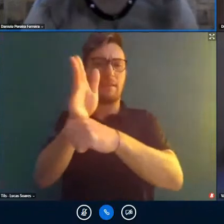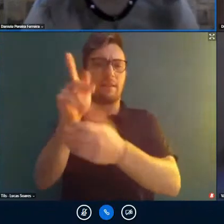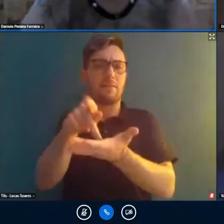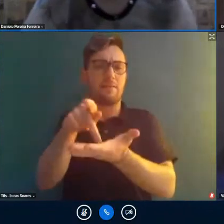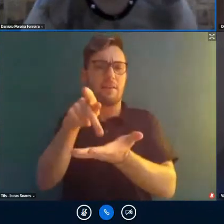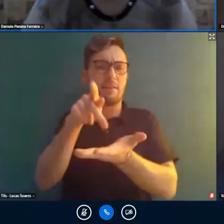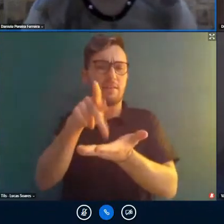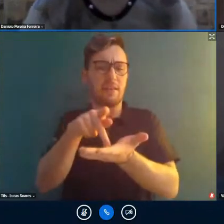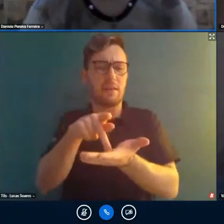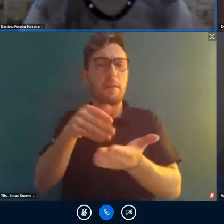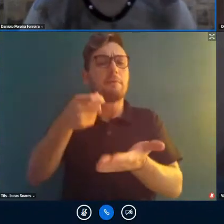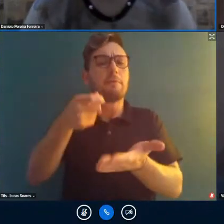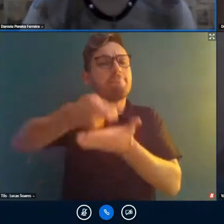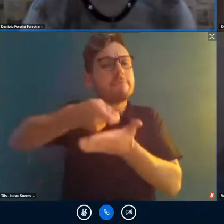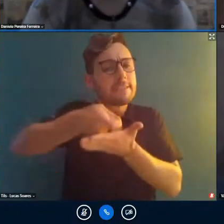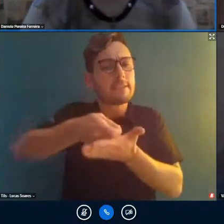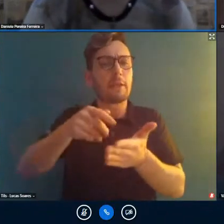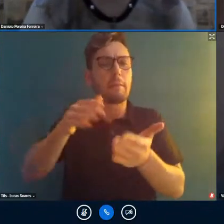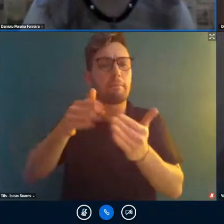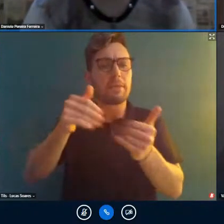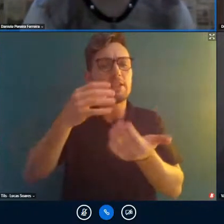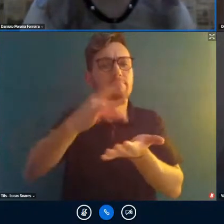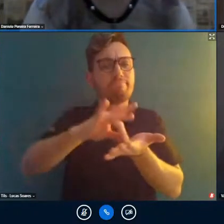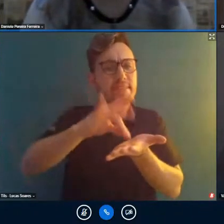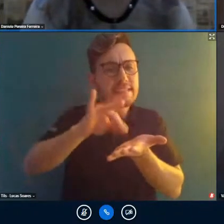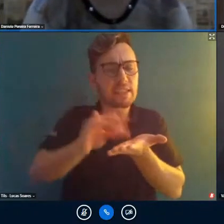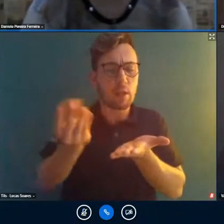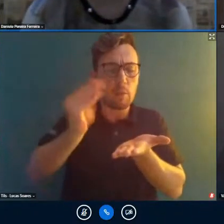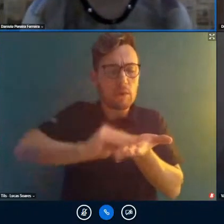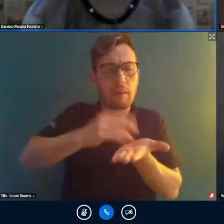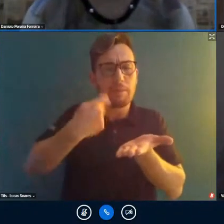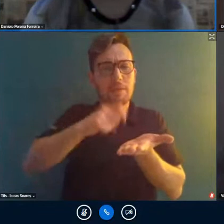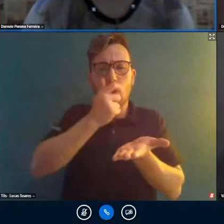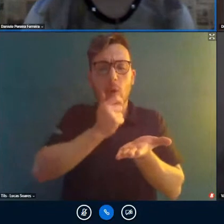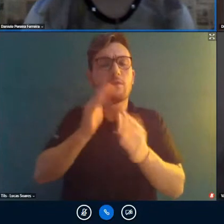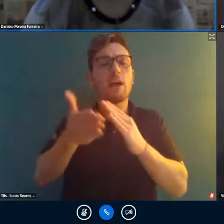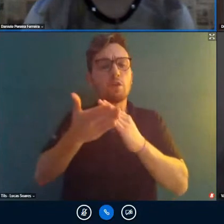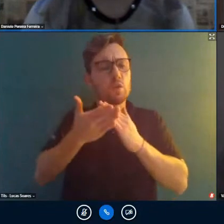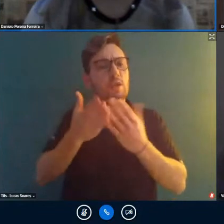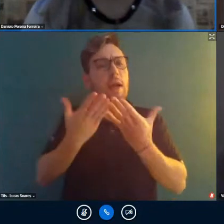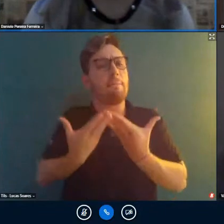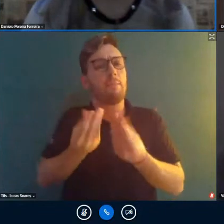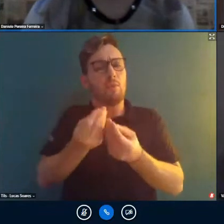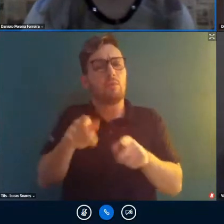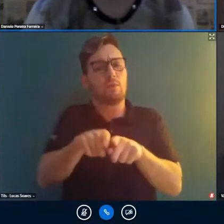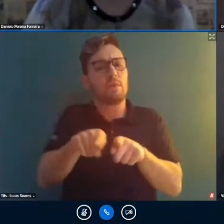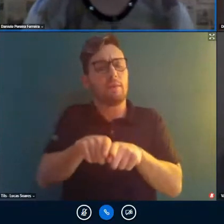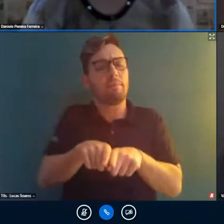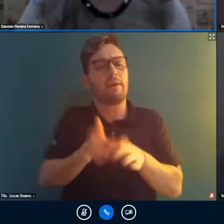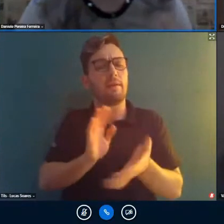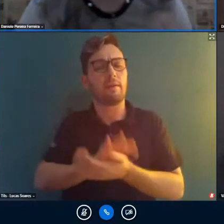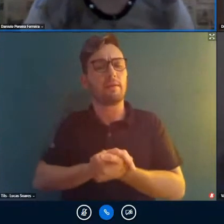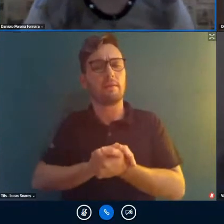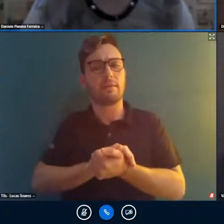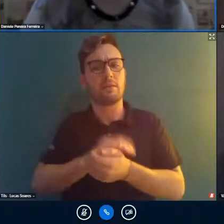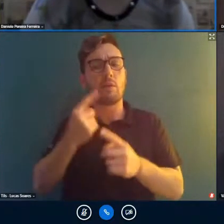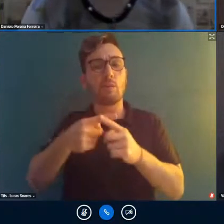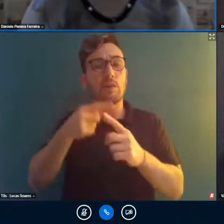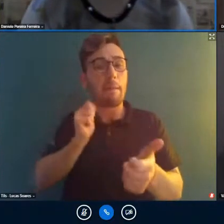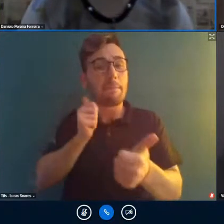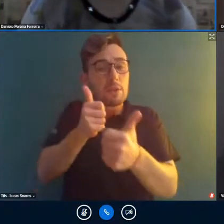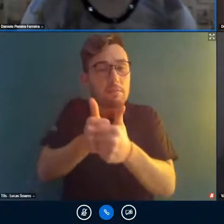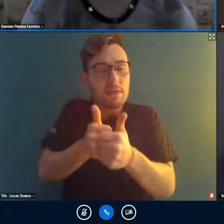a pedir, assistir mesmo, ou colocar na inscrição que precisa fazer isso, acho que vai nos ajudar bastante a gente... essa proximidade dos